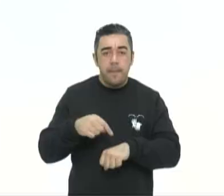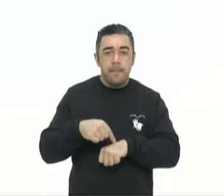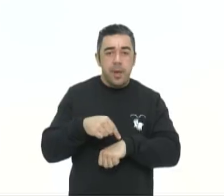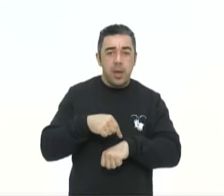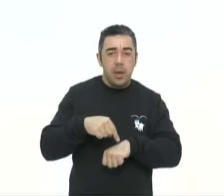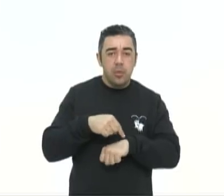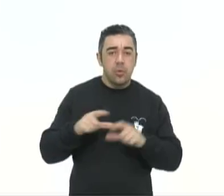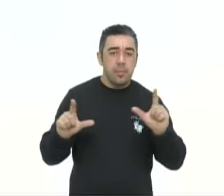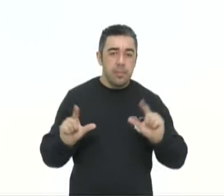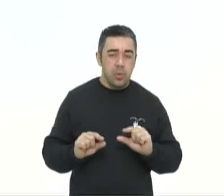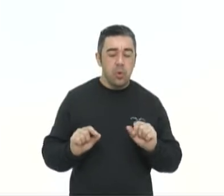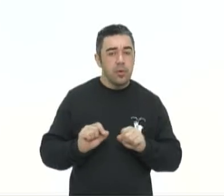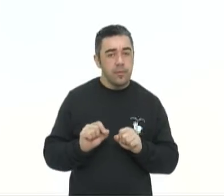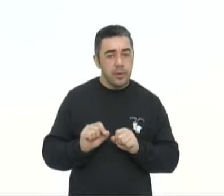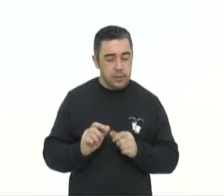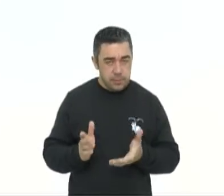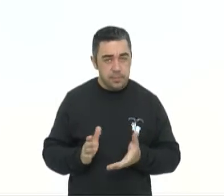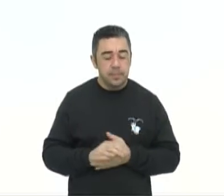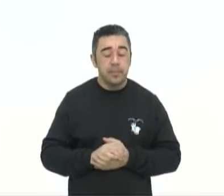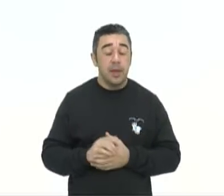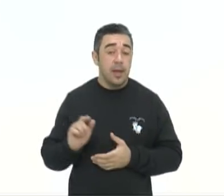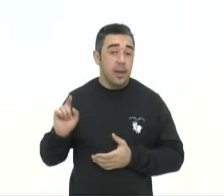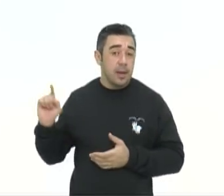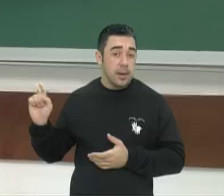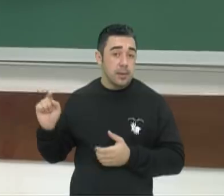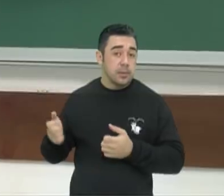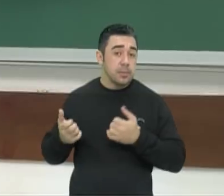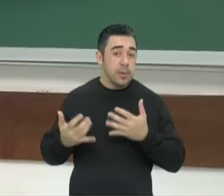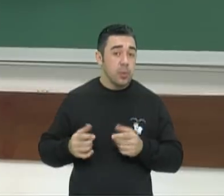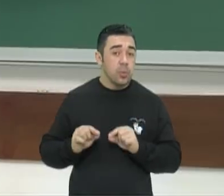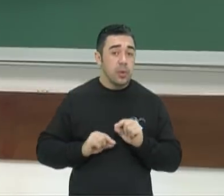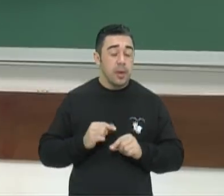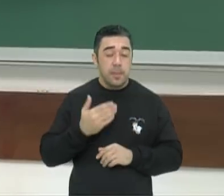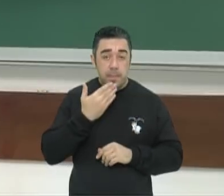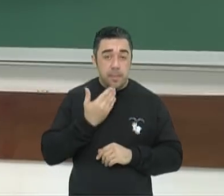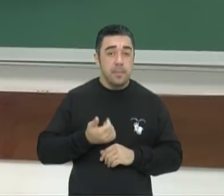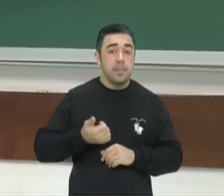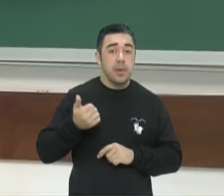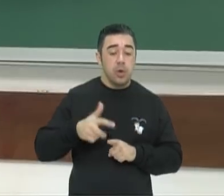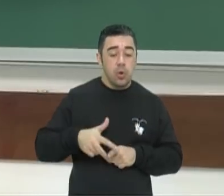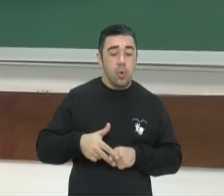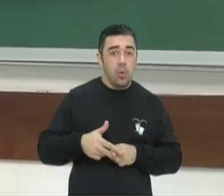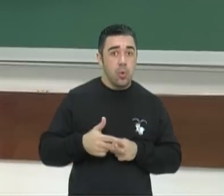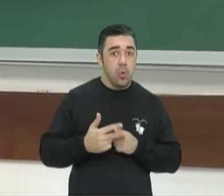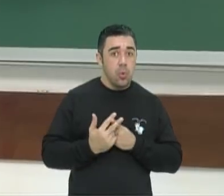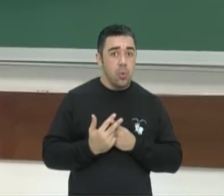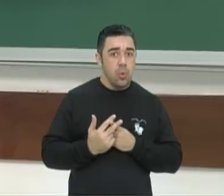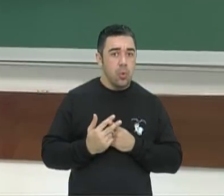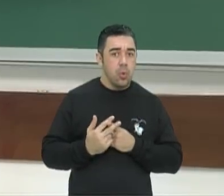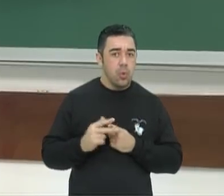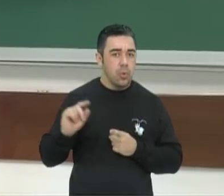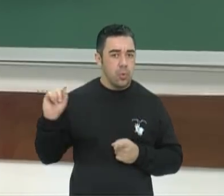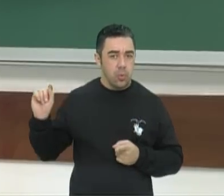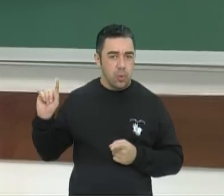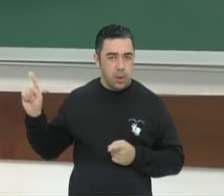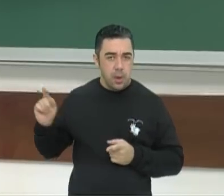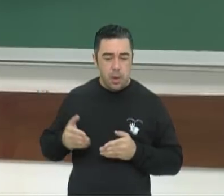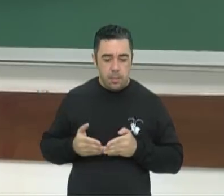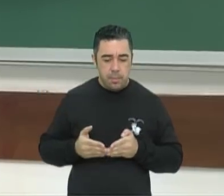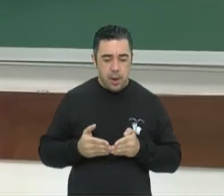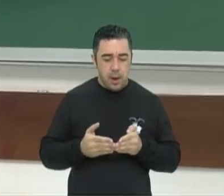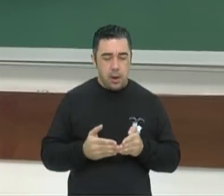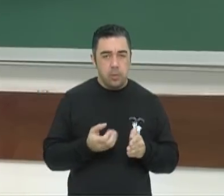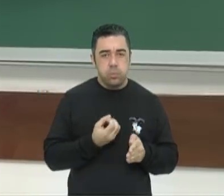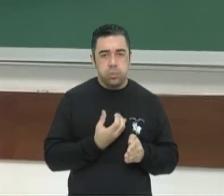se realizava por outros meios. E aqui a gente está falando do aperfeiçoamento, tá? Do barco a